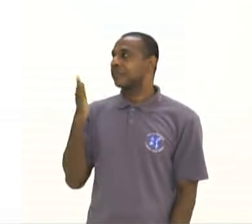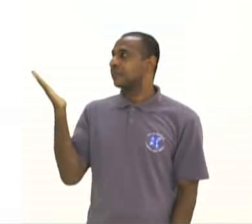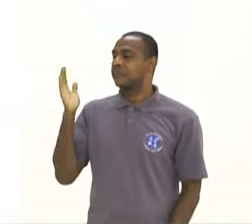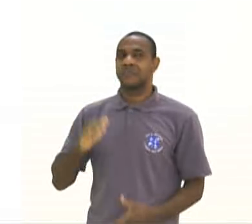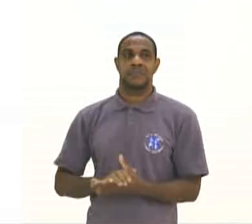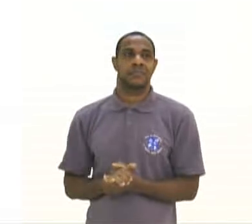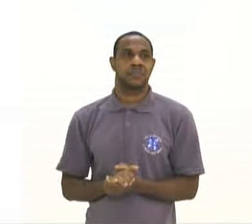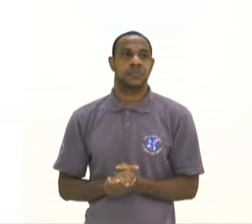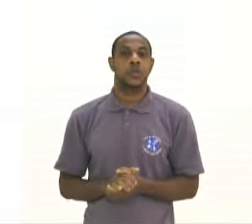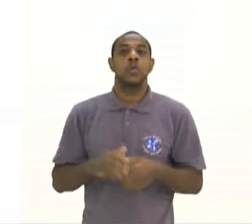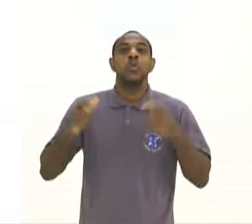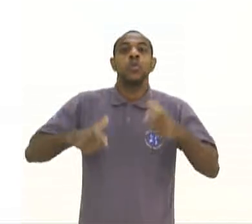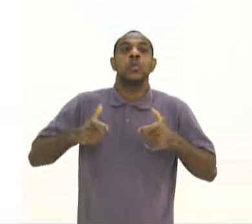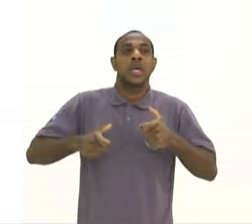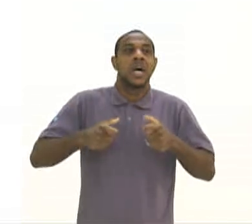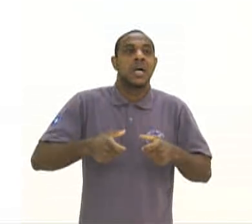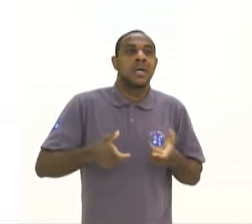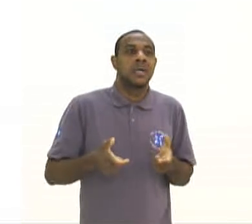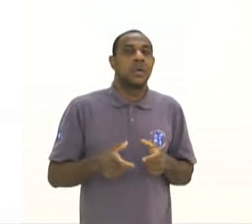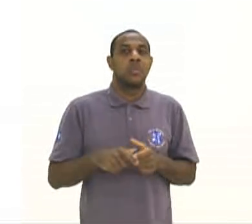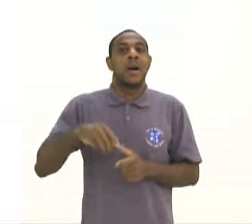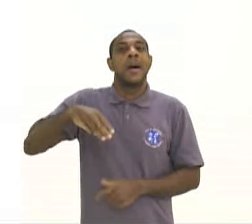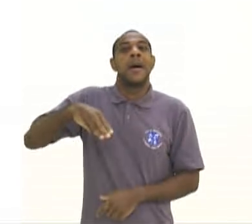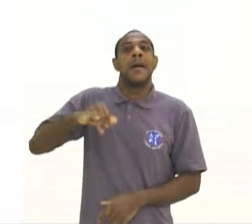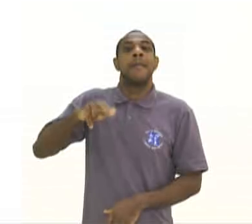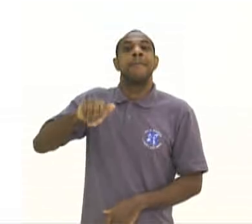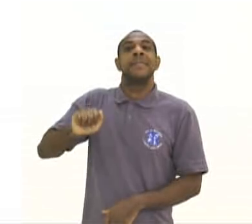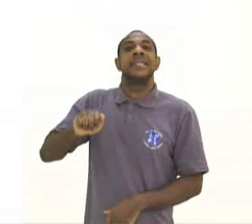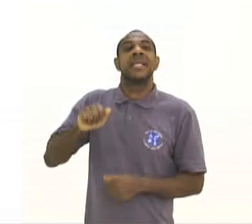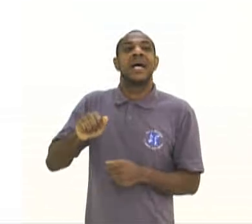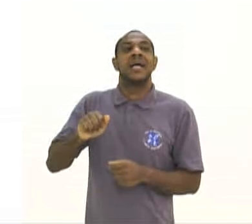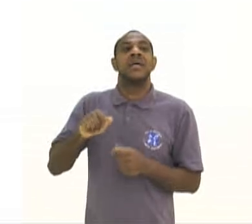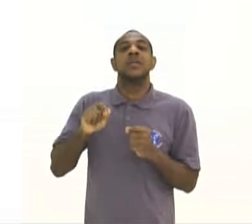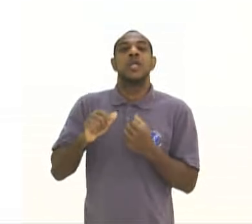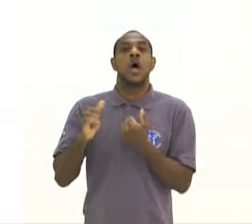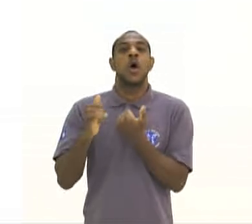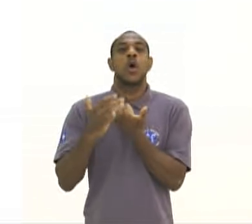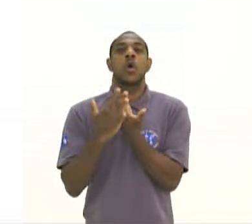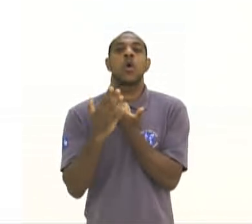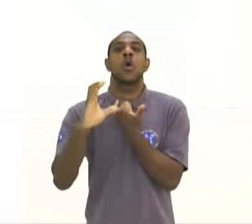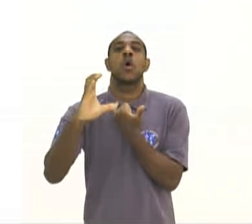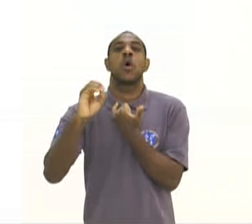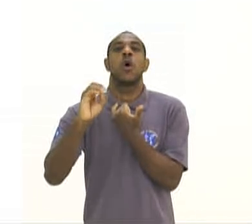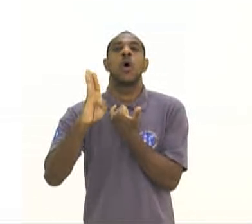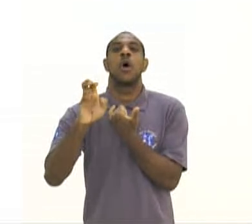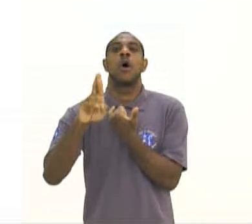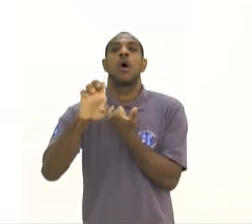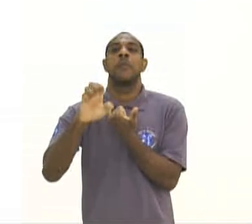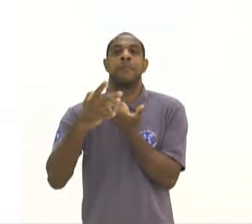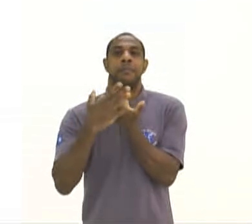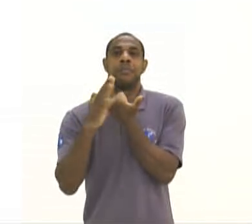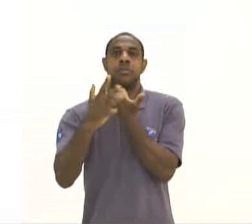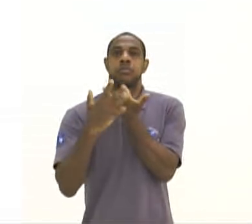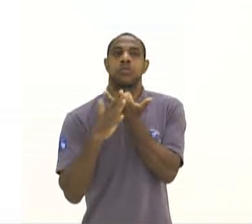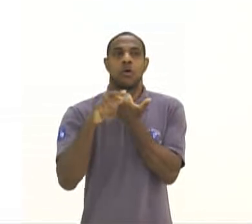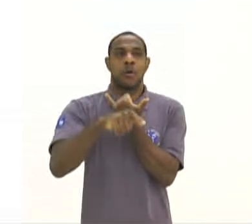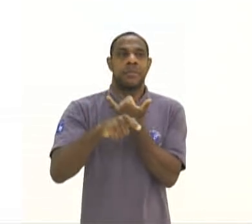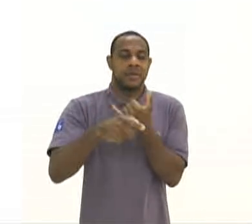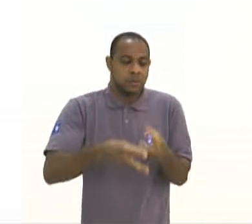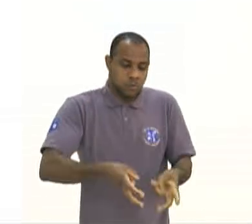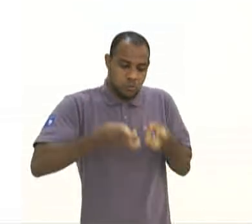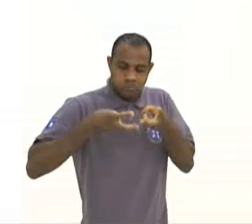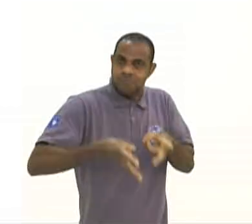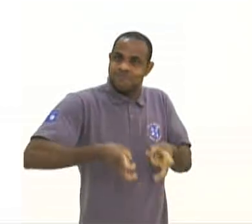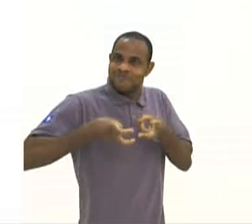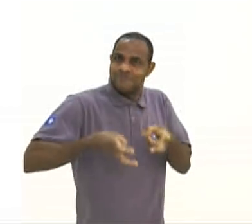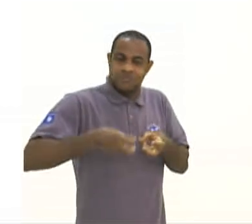tela, que mostra uma mina de cobre. E o textinho aí está te contando um pouco sobre ela. Ó. A